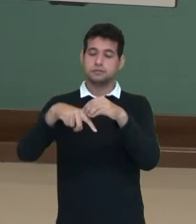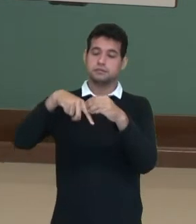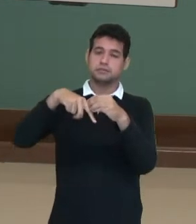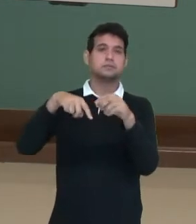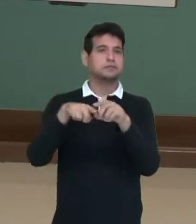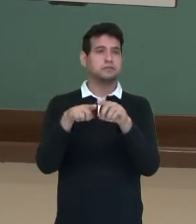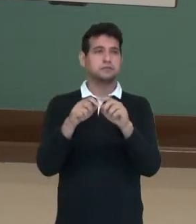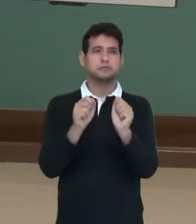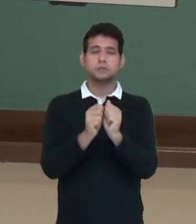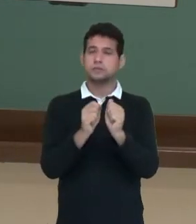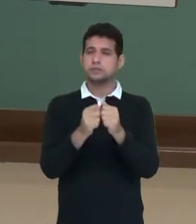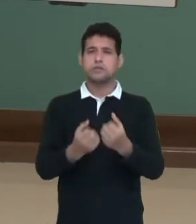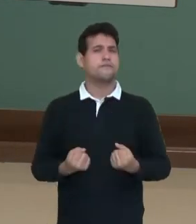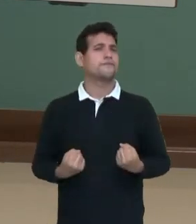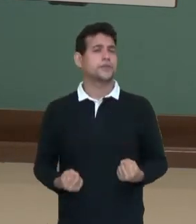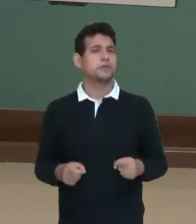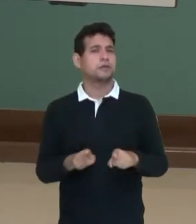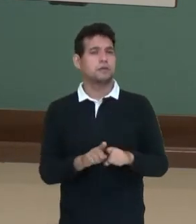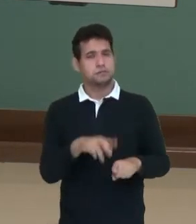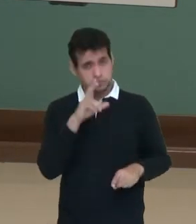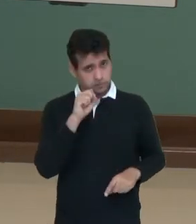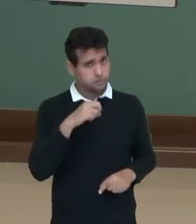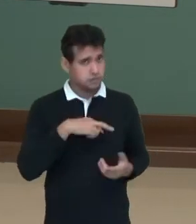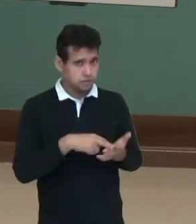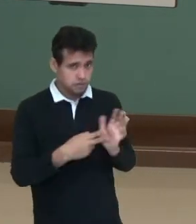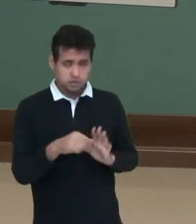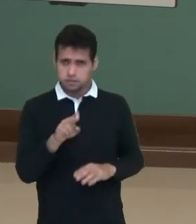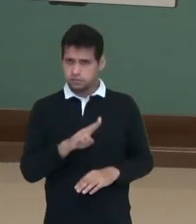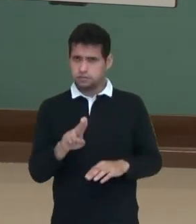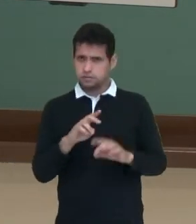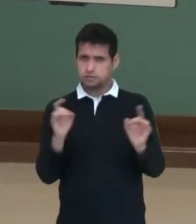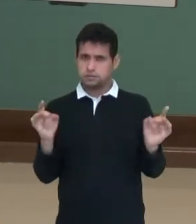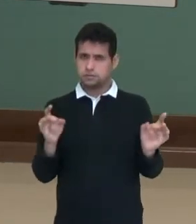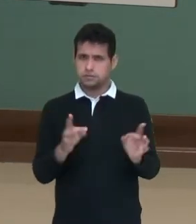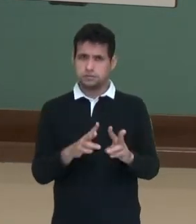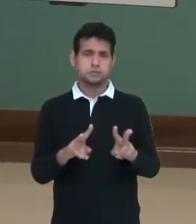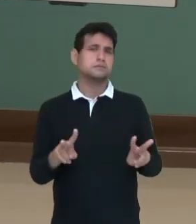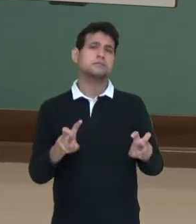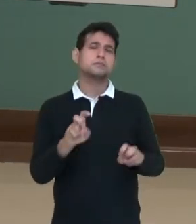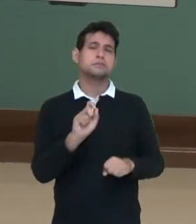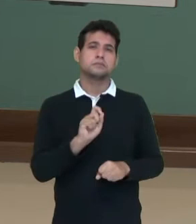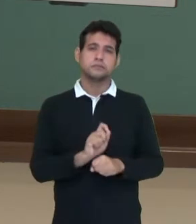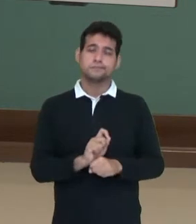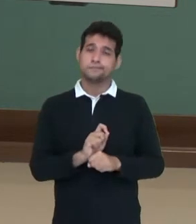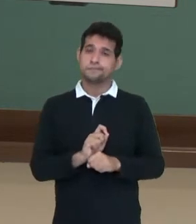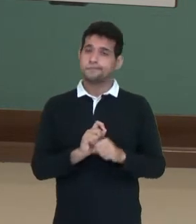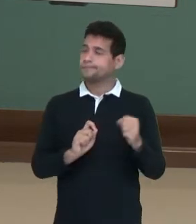então, para sustentar essa força que é aplicada, então, sobre